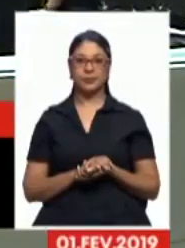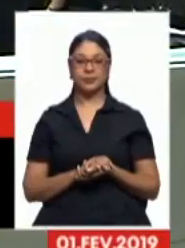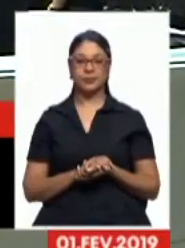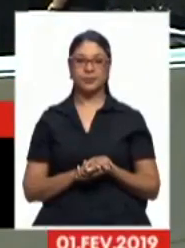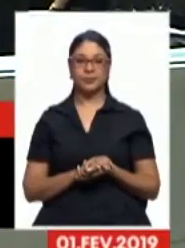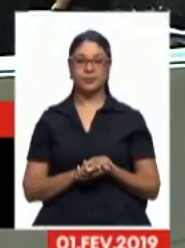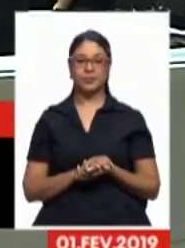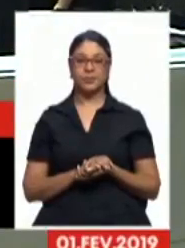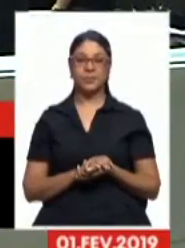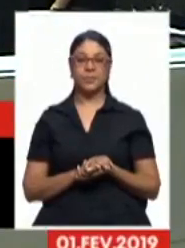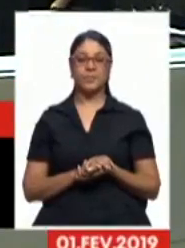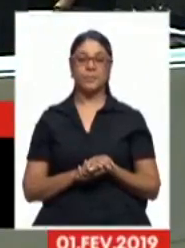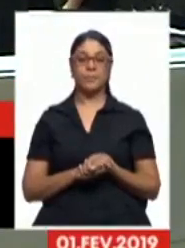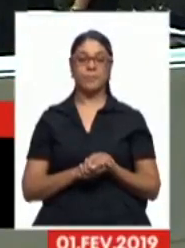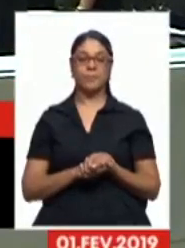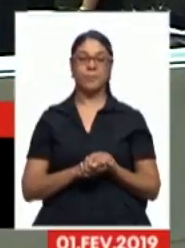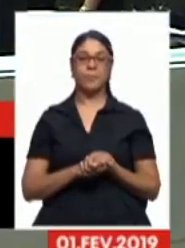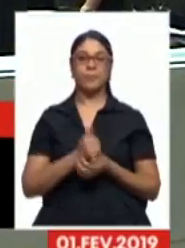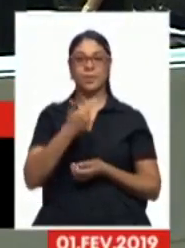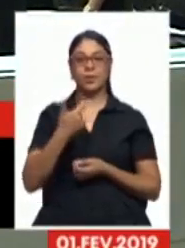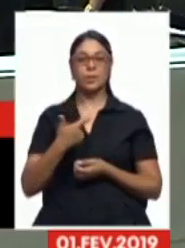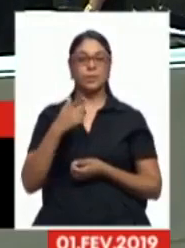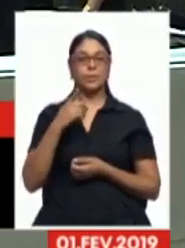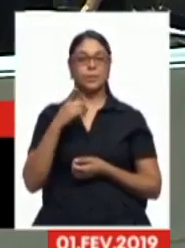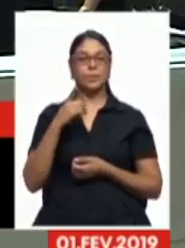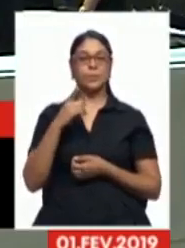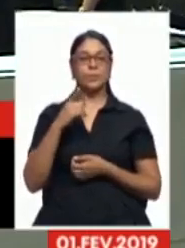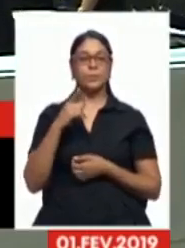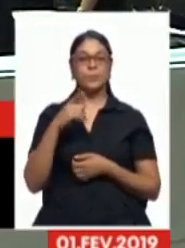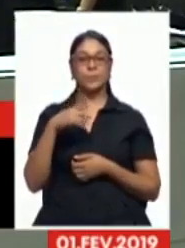Excelentíssimo senhor Vice-Prefeito de Belo Horizonte, Paulo Lamac.